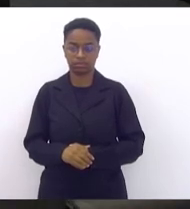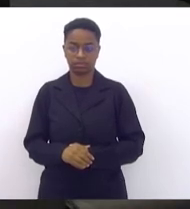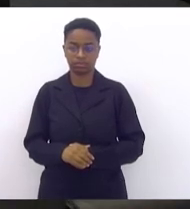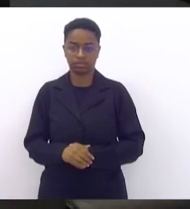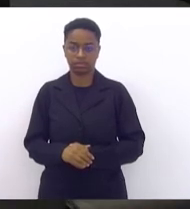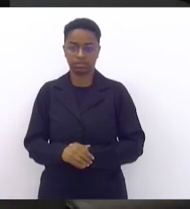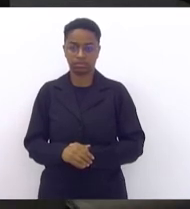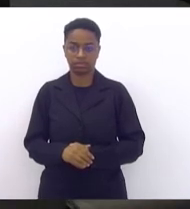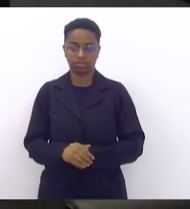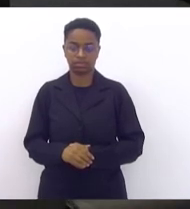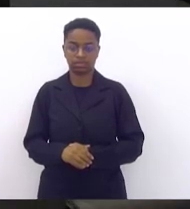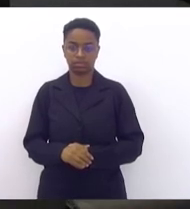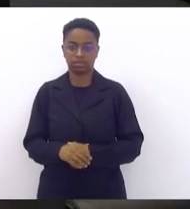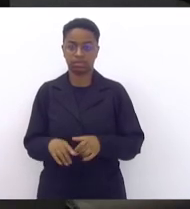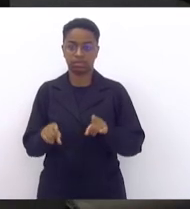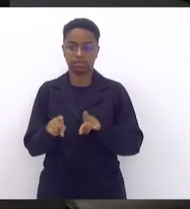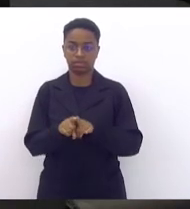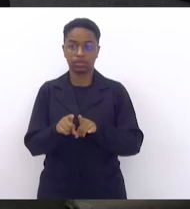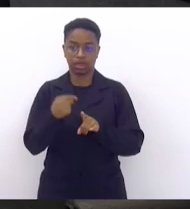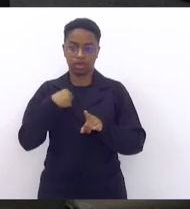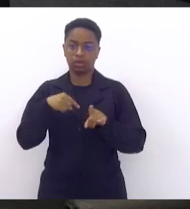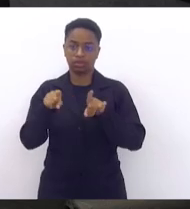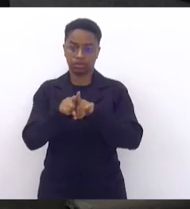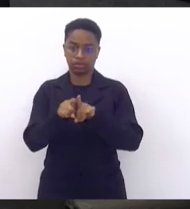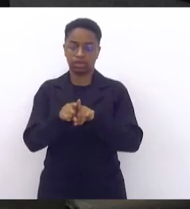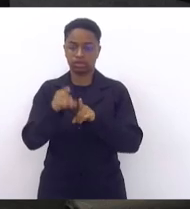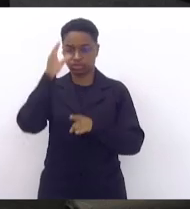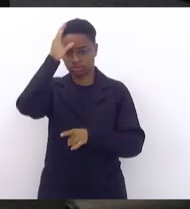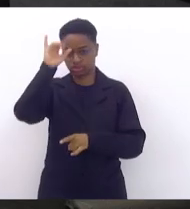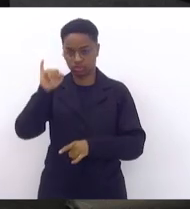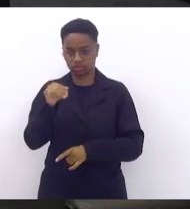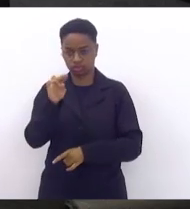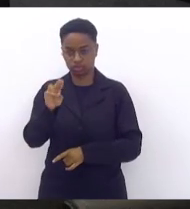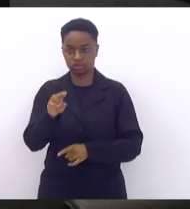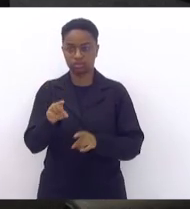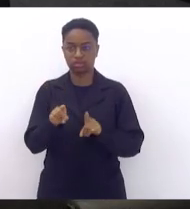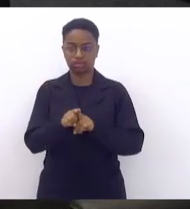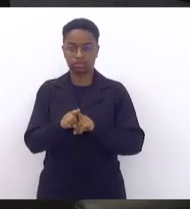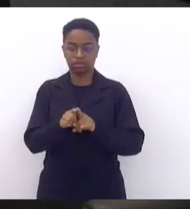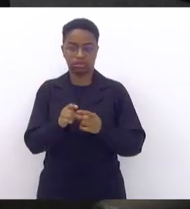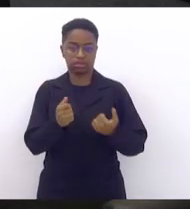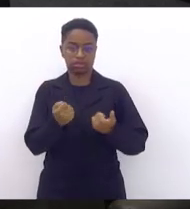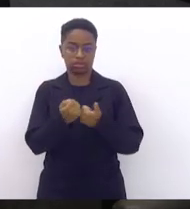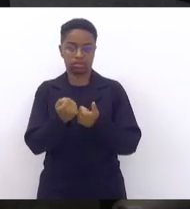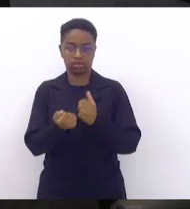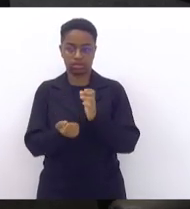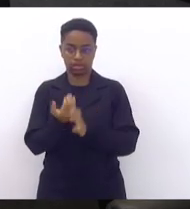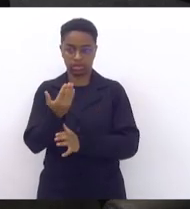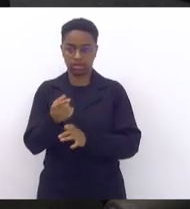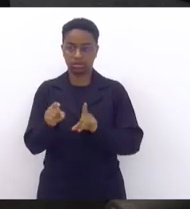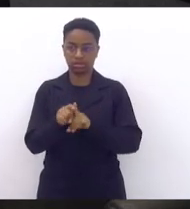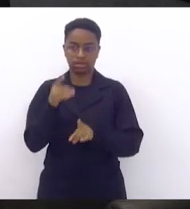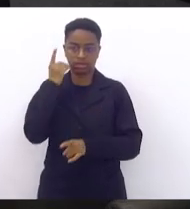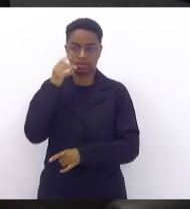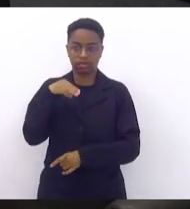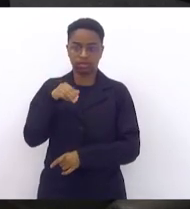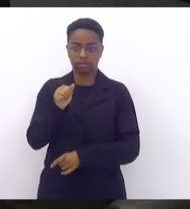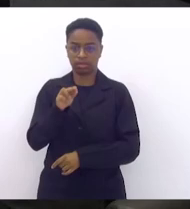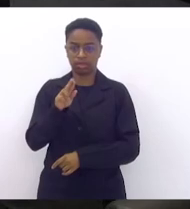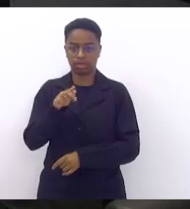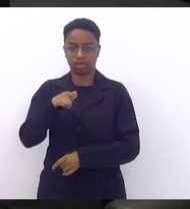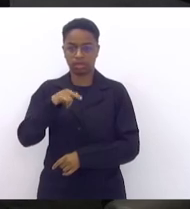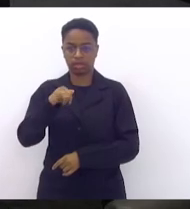Franciane Mota também, deputado, eu também, Tia Ju. É coautoria. Coloca o deputado Marquinho da mesa deputado também, por favor.